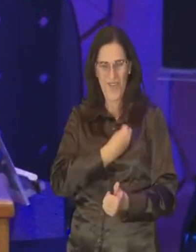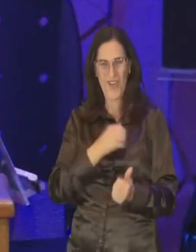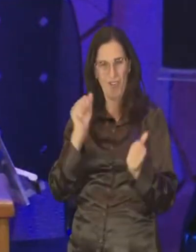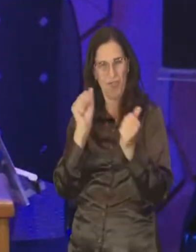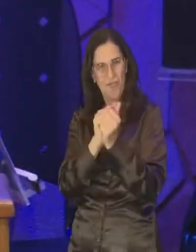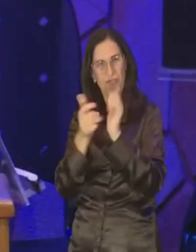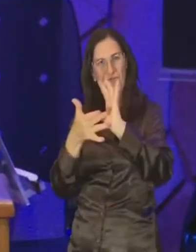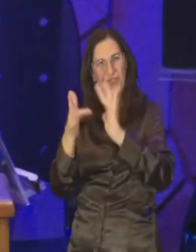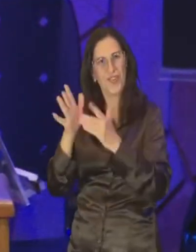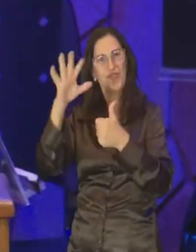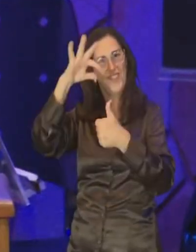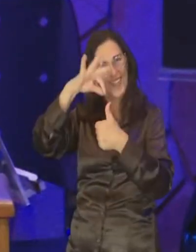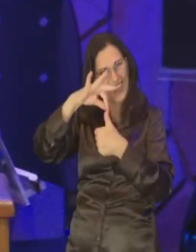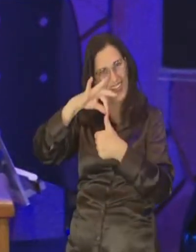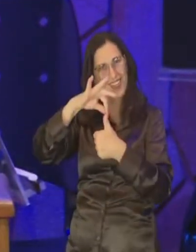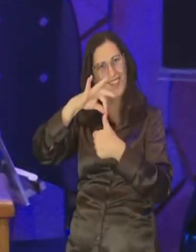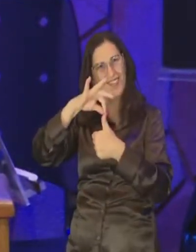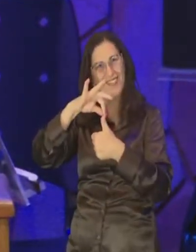Jesus Cristo.